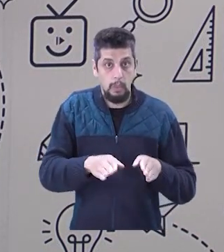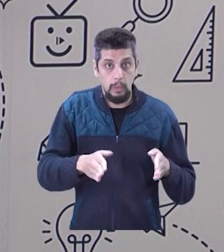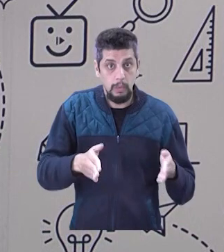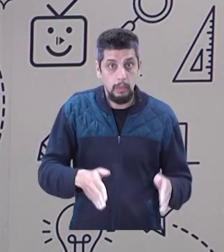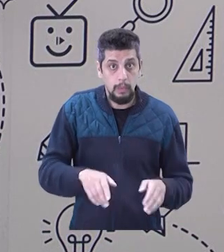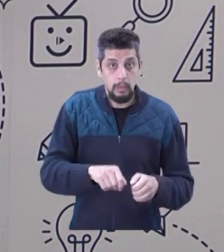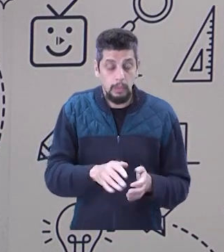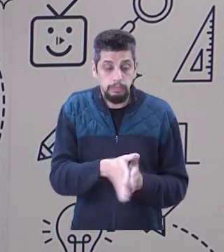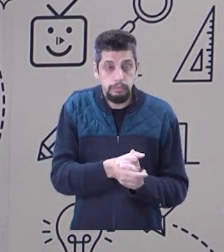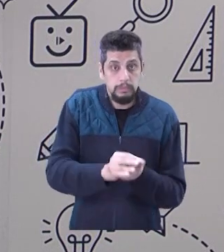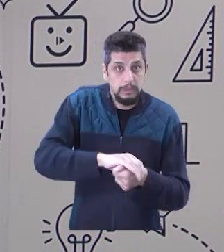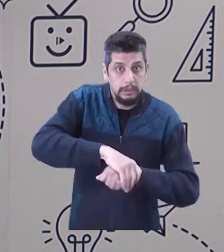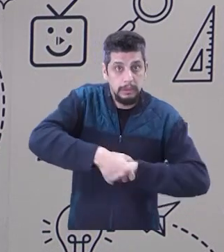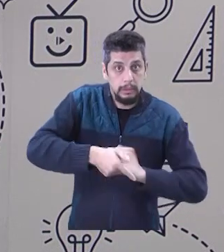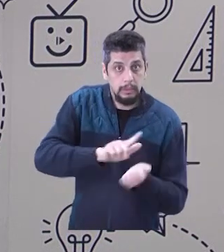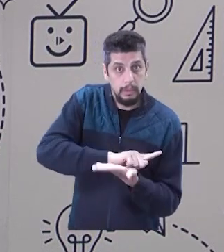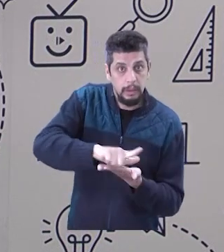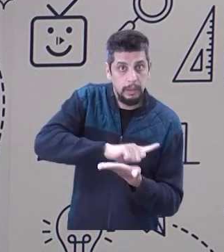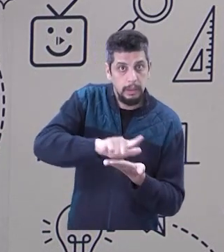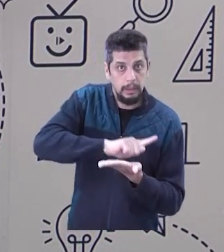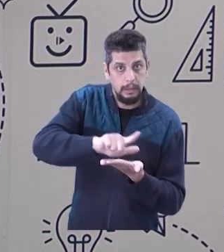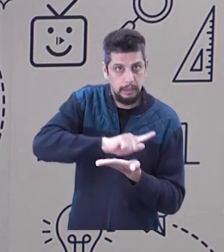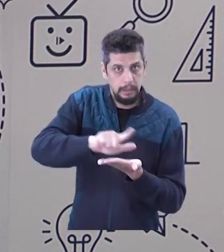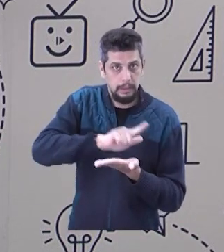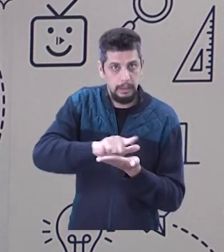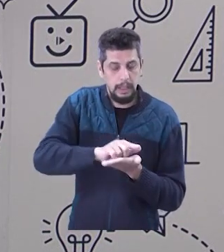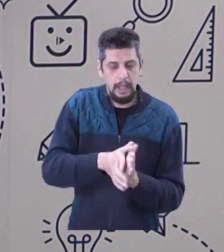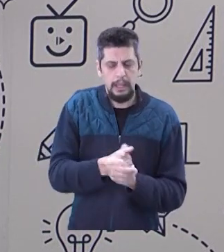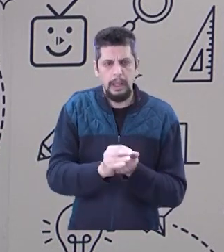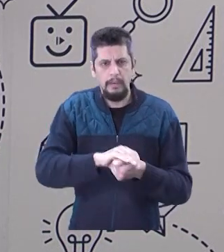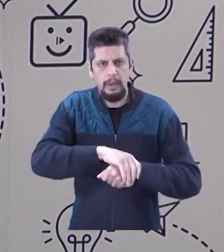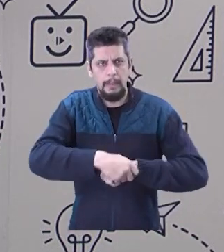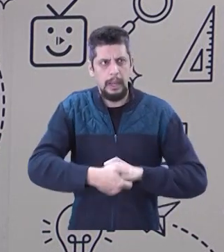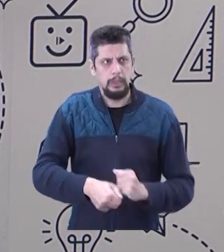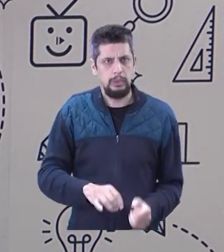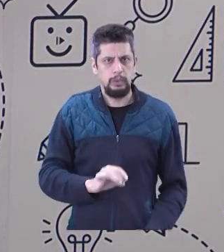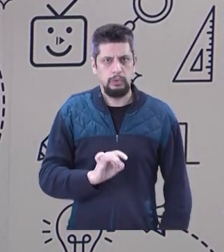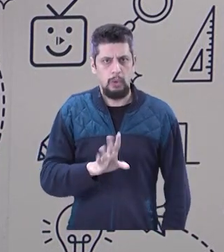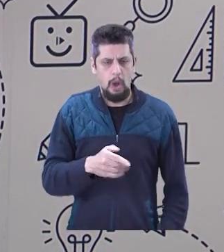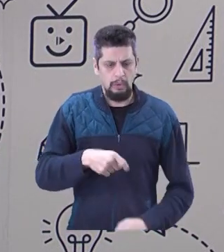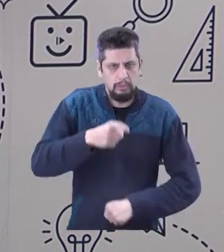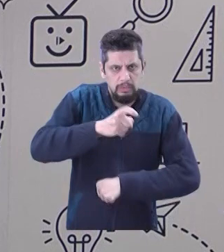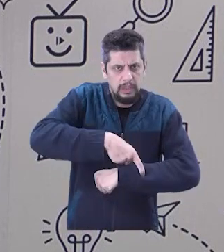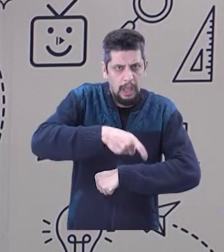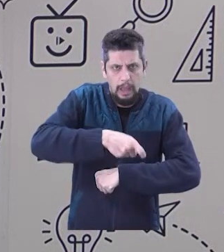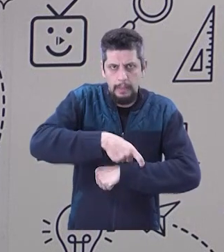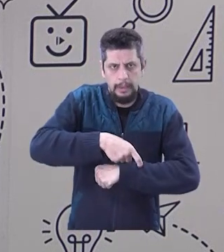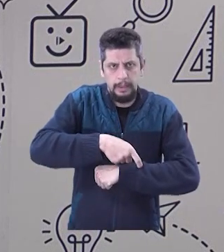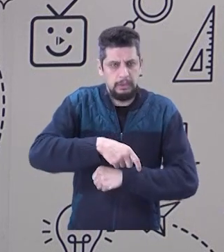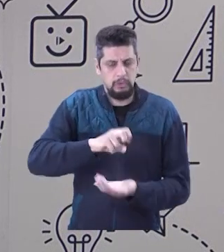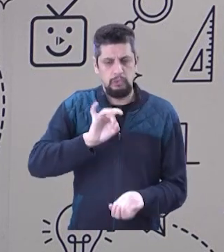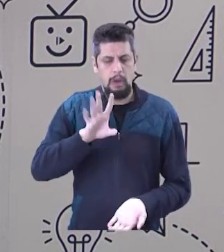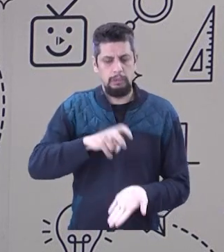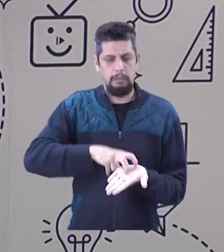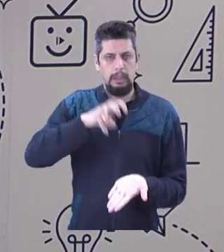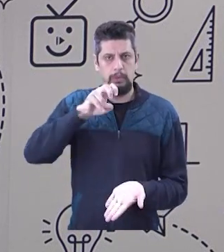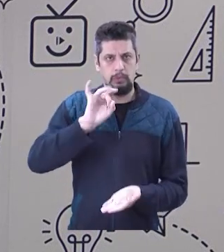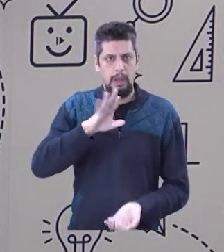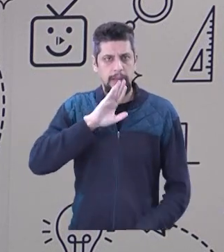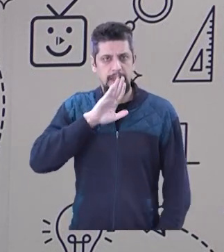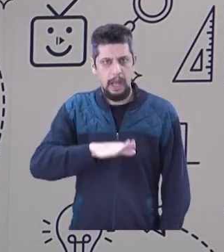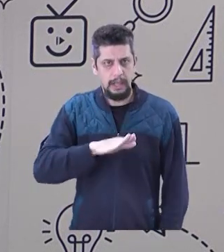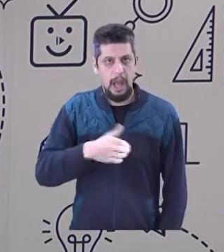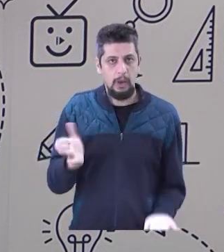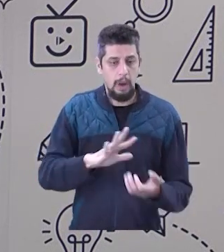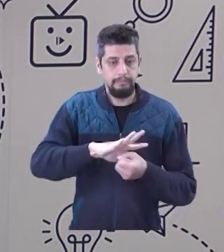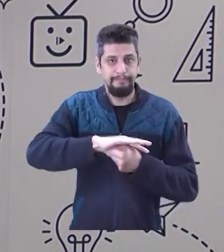também, lava as mãos. Lavar as mãos a gente não faz só num período do tempo, não faz só de manhã, só agora, à